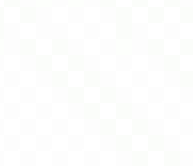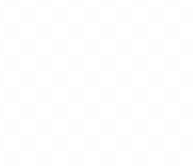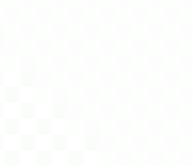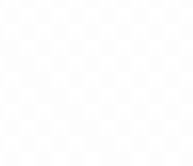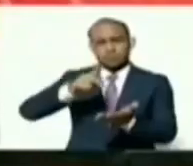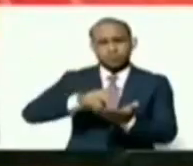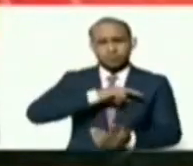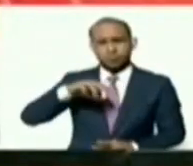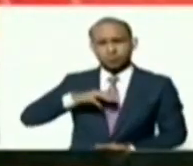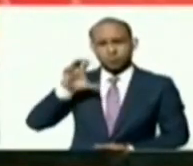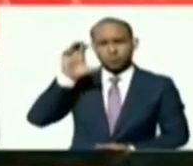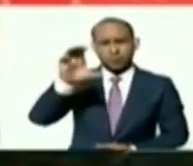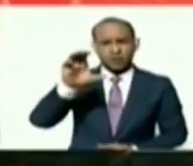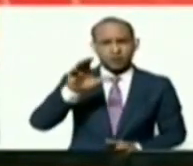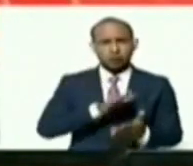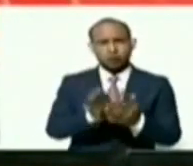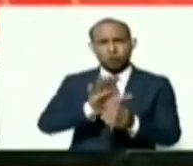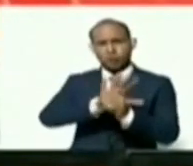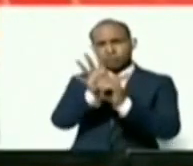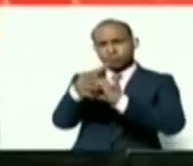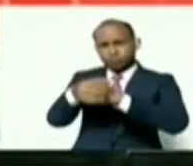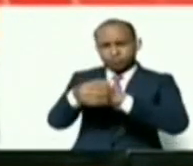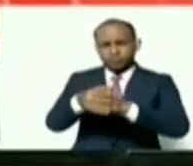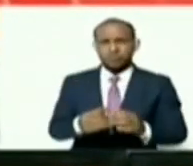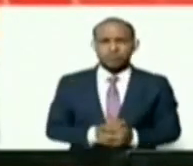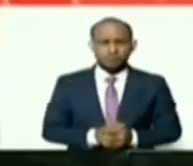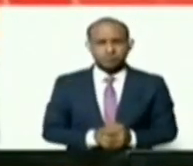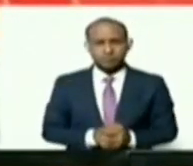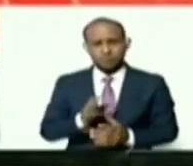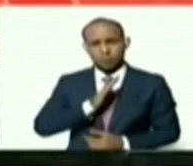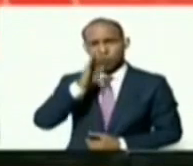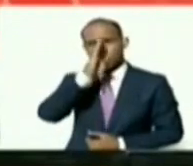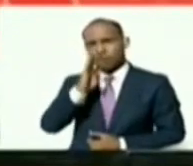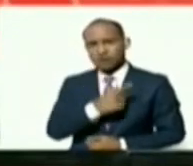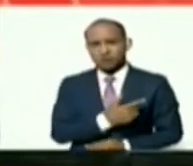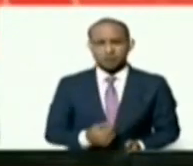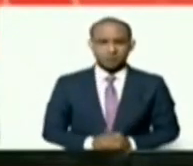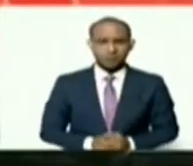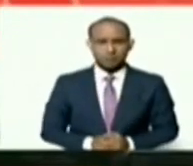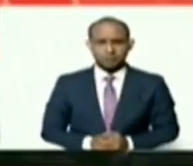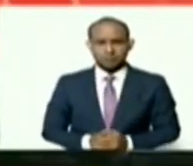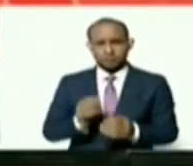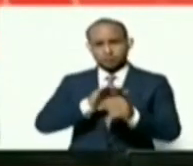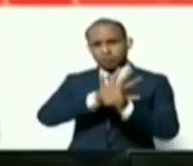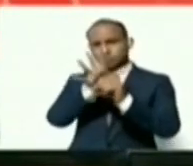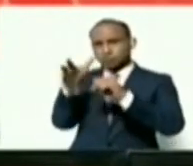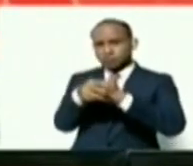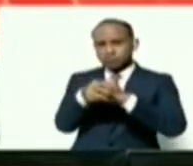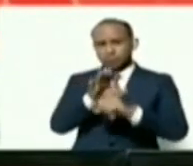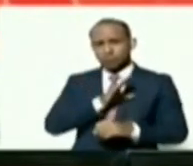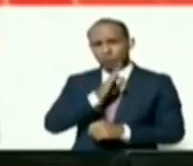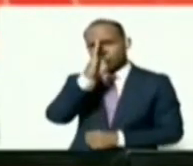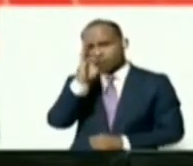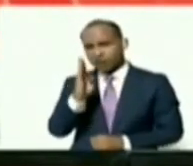o presidente venezuelano Nicolás maduro informou nesta sexta-feira e duas pessoas contagiados com a